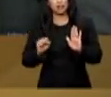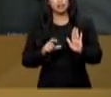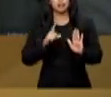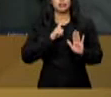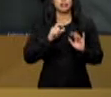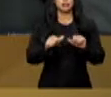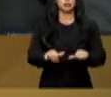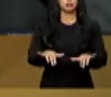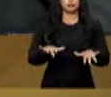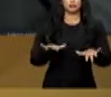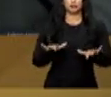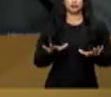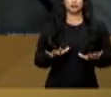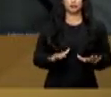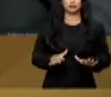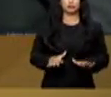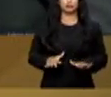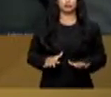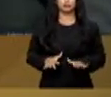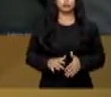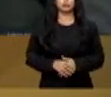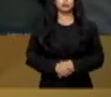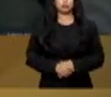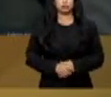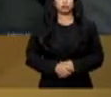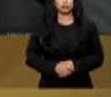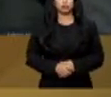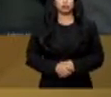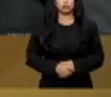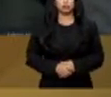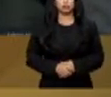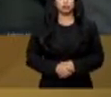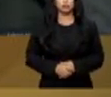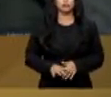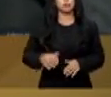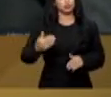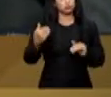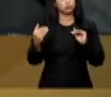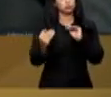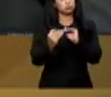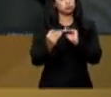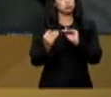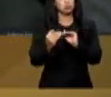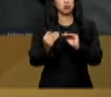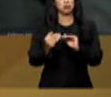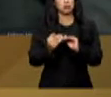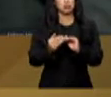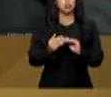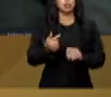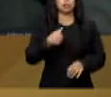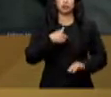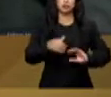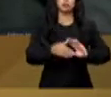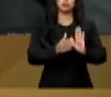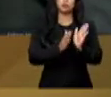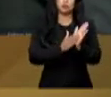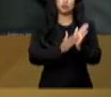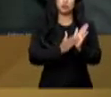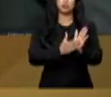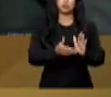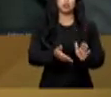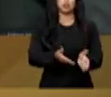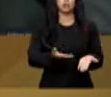neste plenário. E é em tudo e por tudo, em meu modo de ver, coerente e, portanto, cumprimentando o eminente